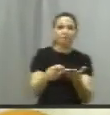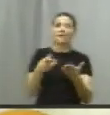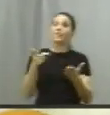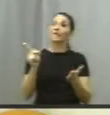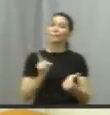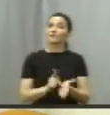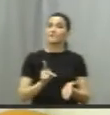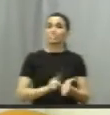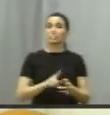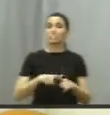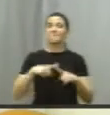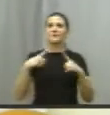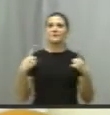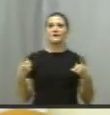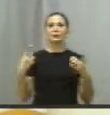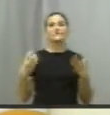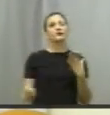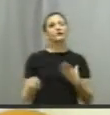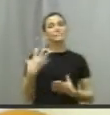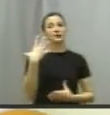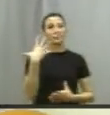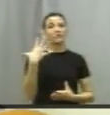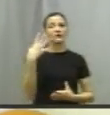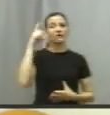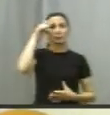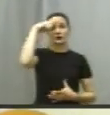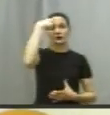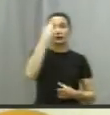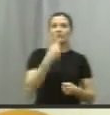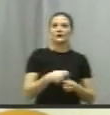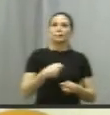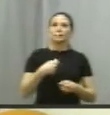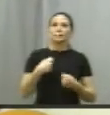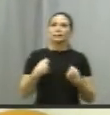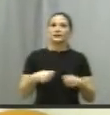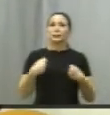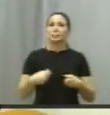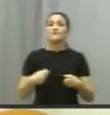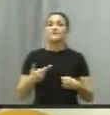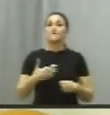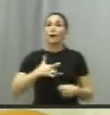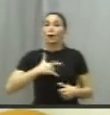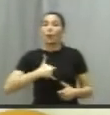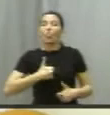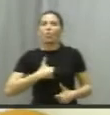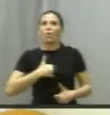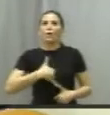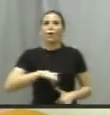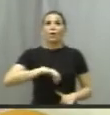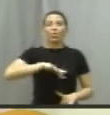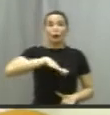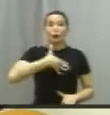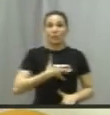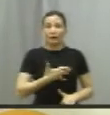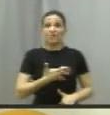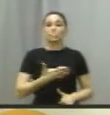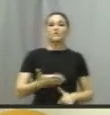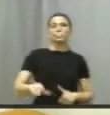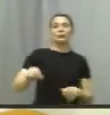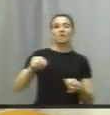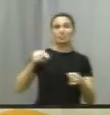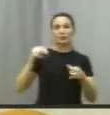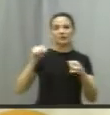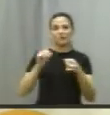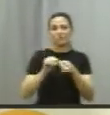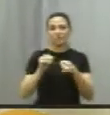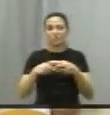verdade. Agora, se criou essa dificuldade, o governo tem que ter coragem de começar a cortar pela carne. Porque se você corta pela